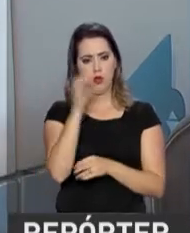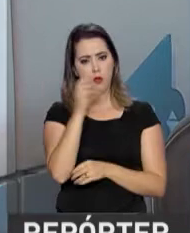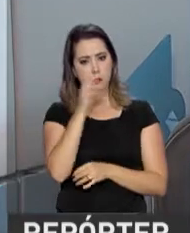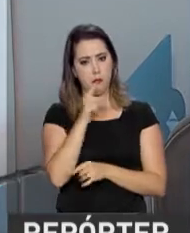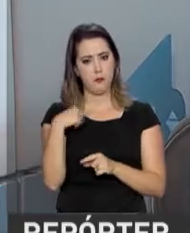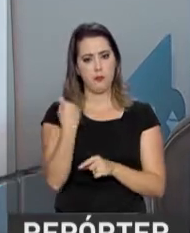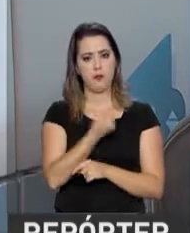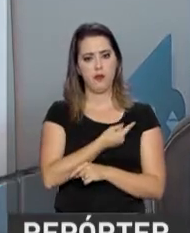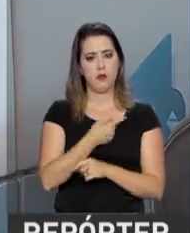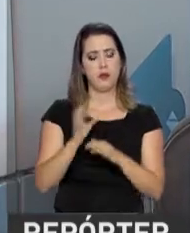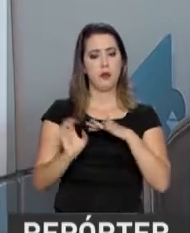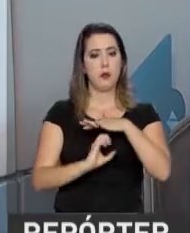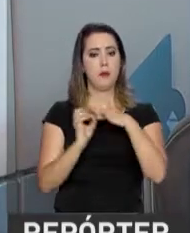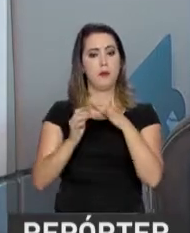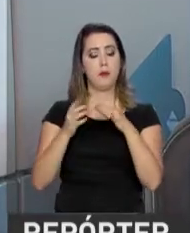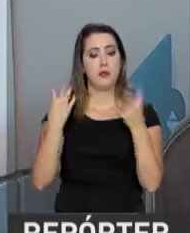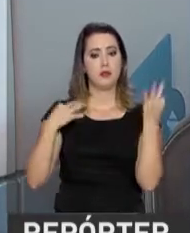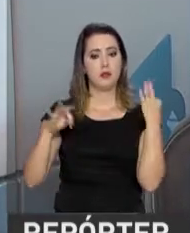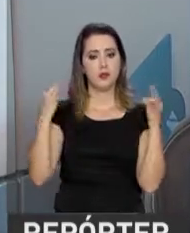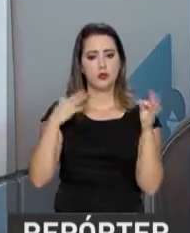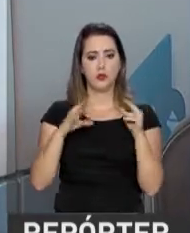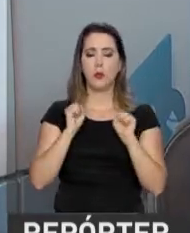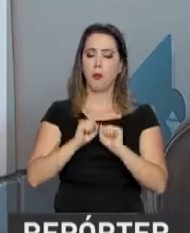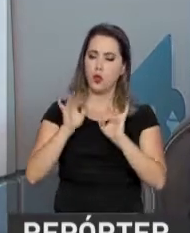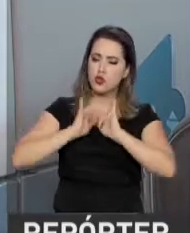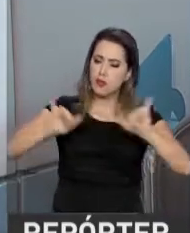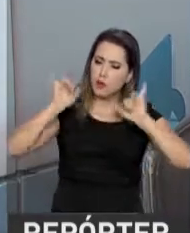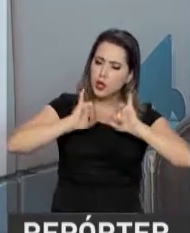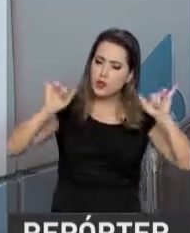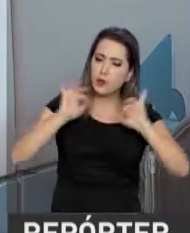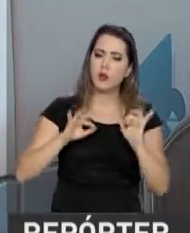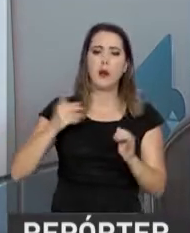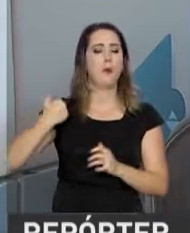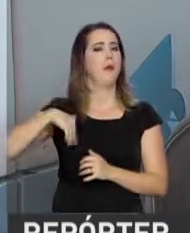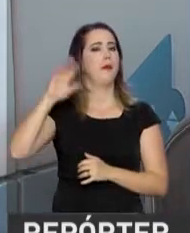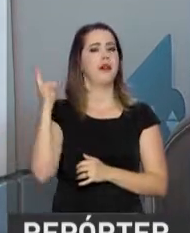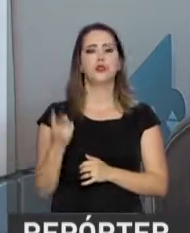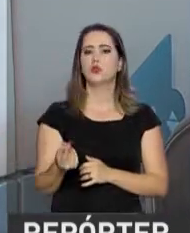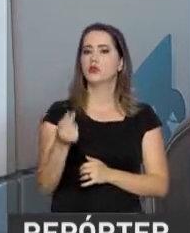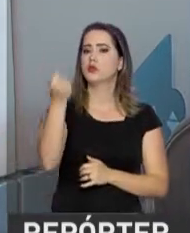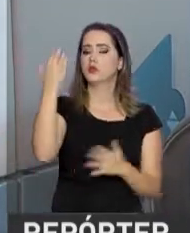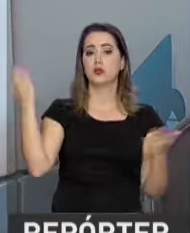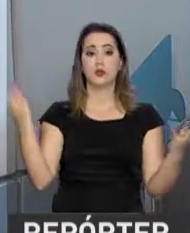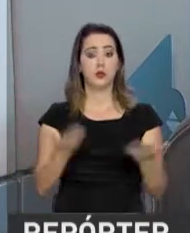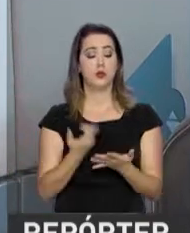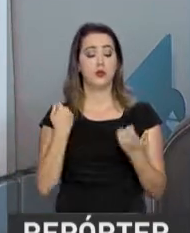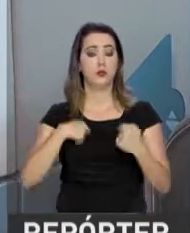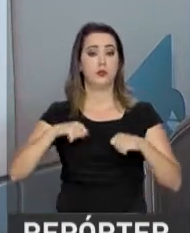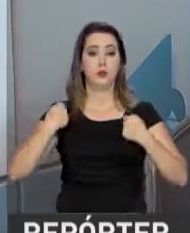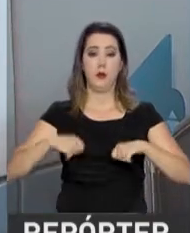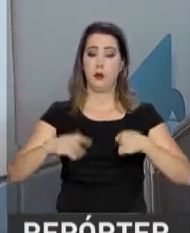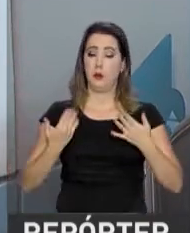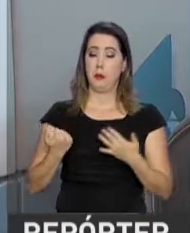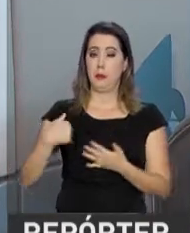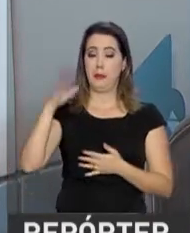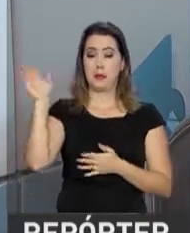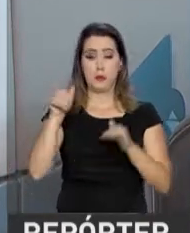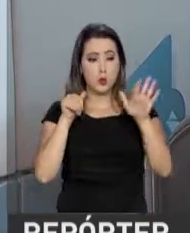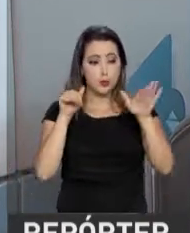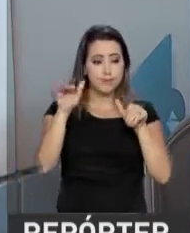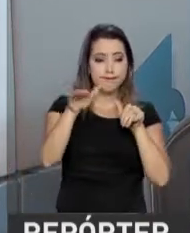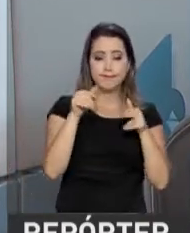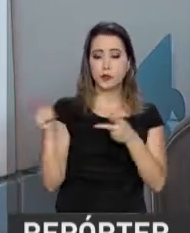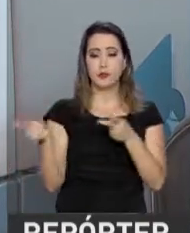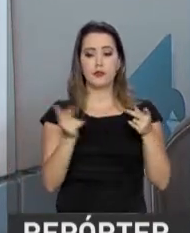transforma a Embratur numa poderosa agência de divulgação com muito mais recursos que ela dispõe para fazer mais, trazer mais gente para o Brasil.